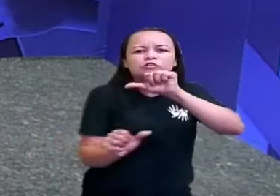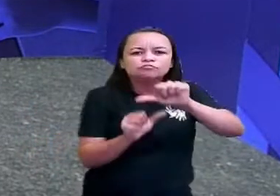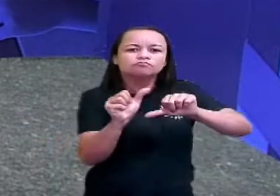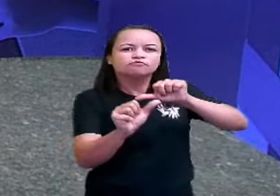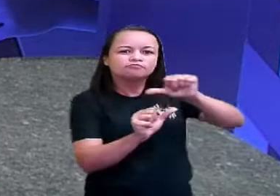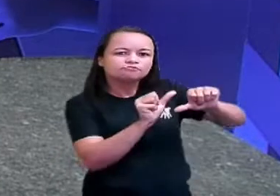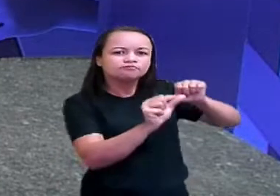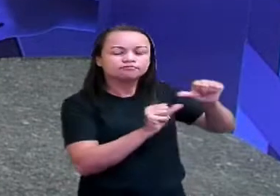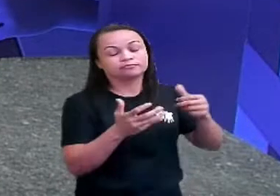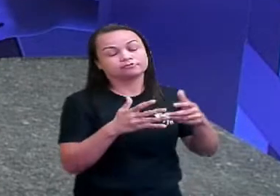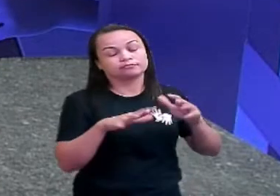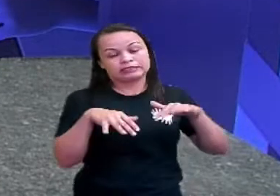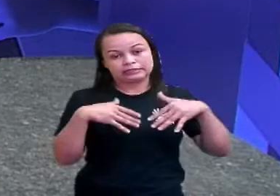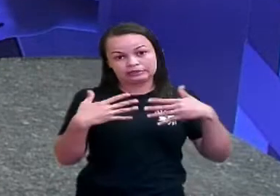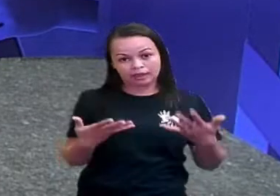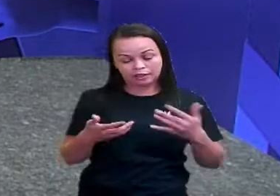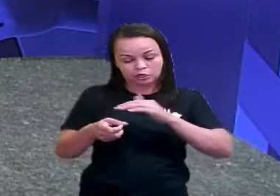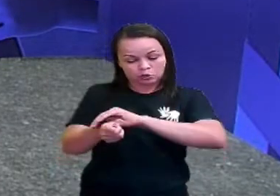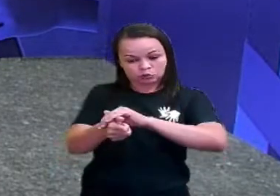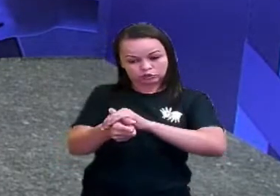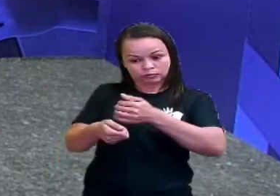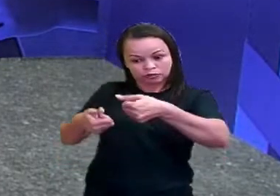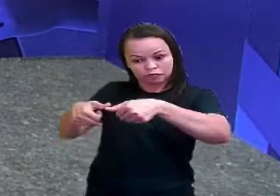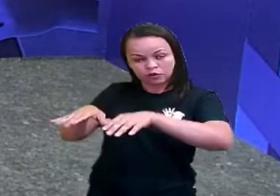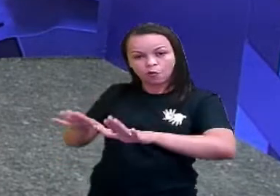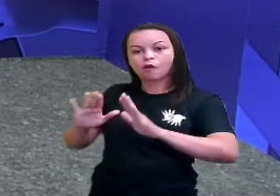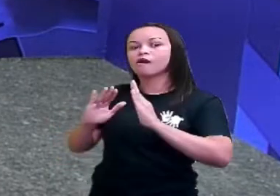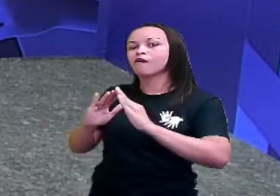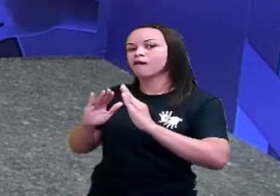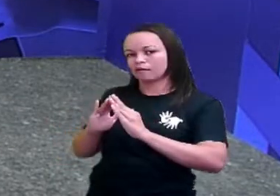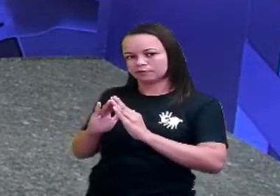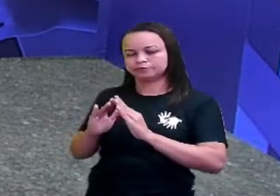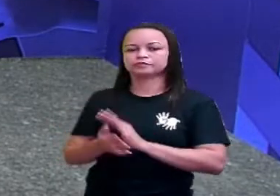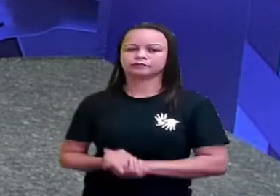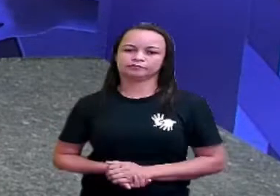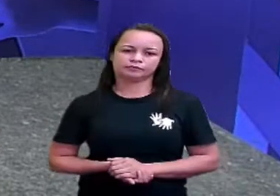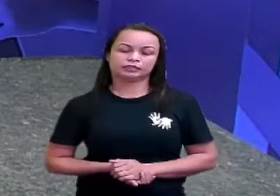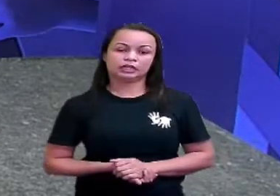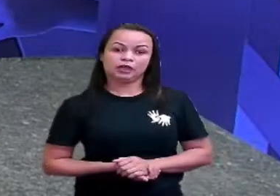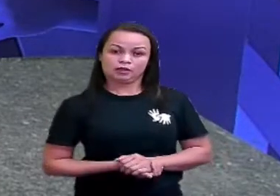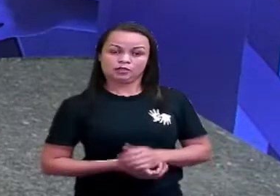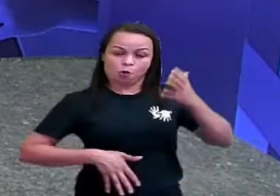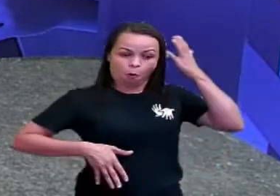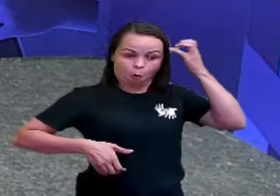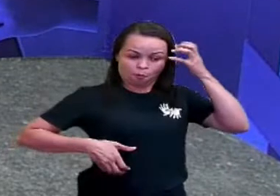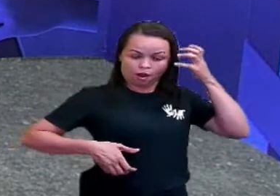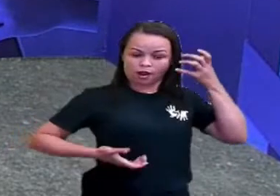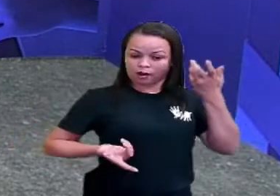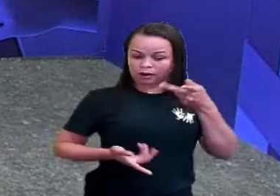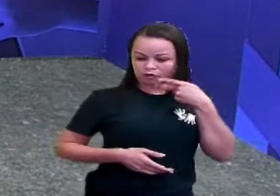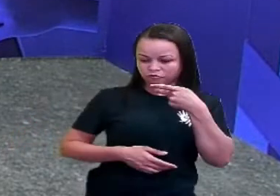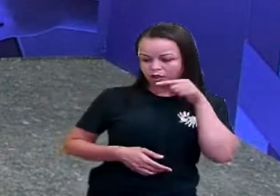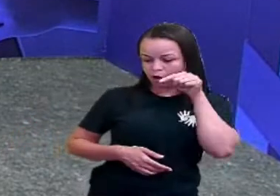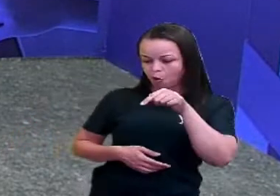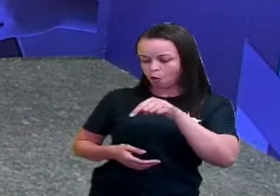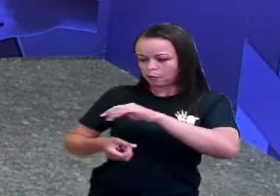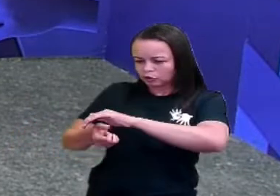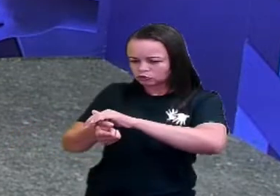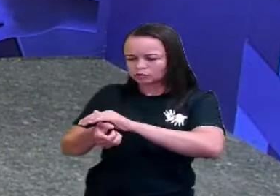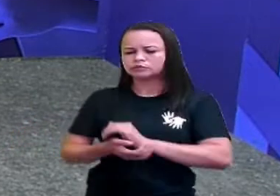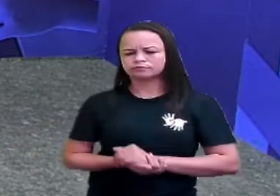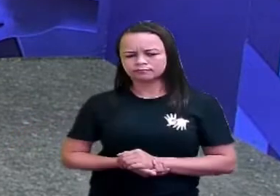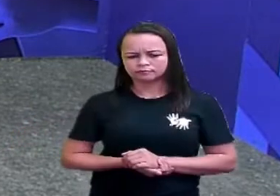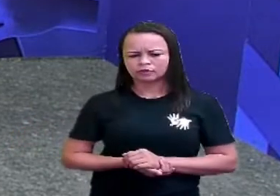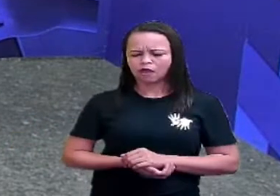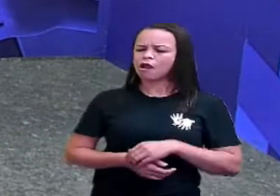casa. O macaco chegou para o jabuti e falou: é, senhor macaco, a